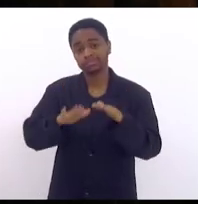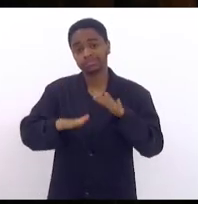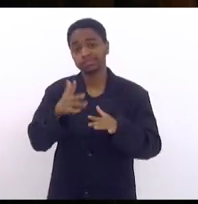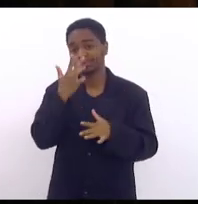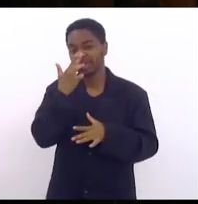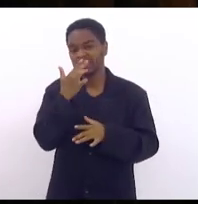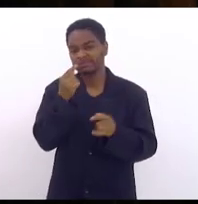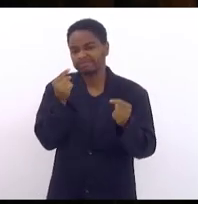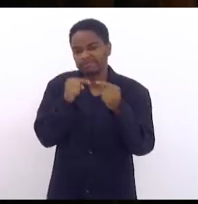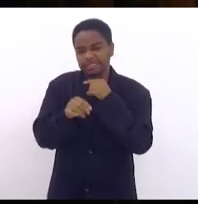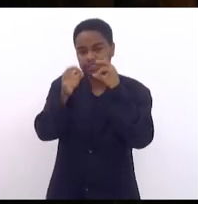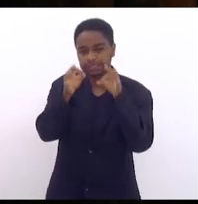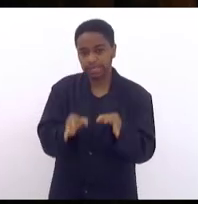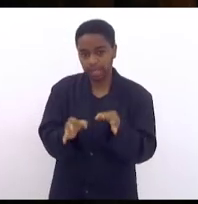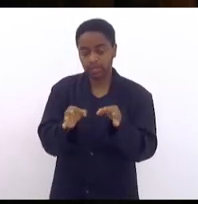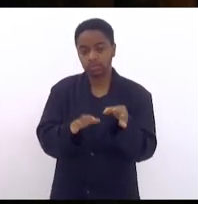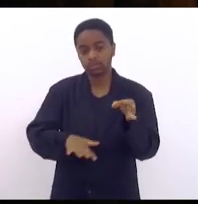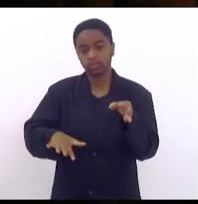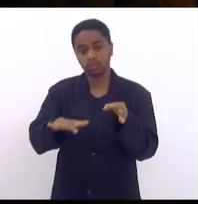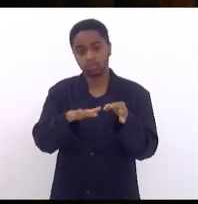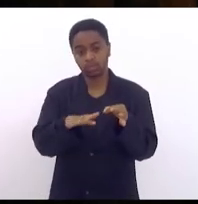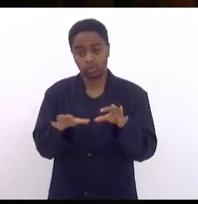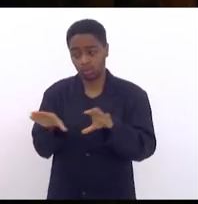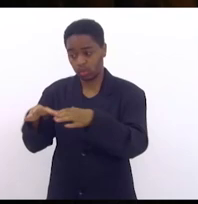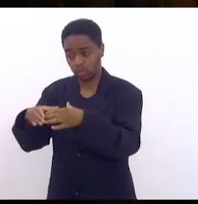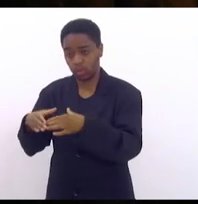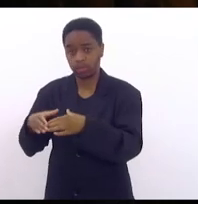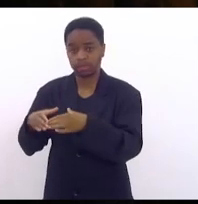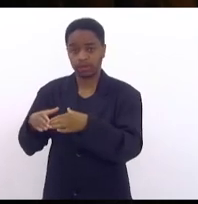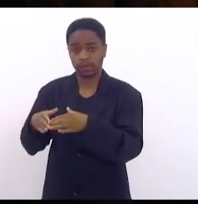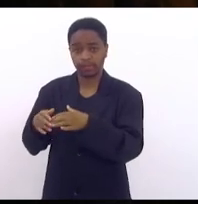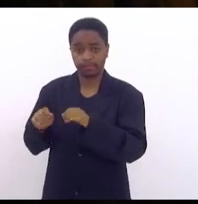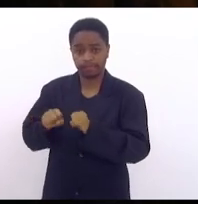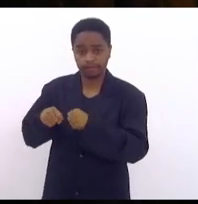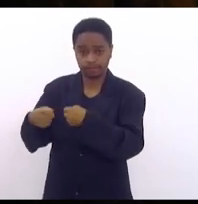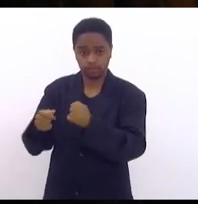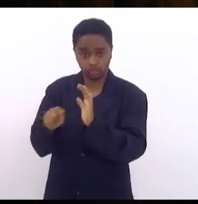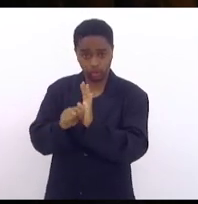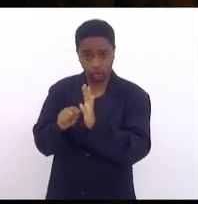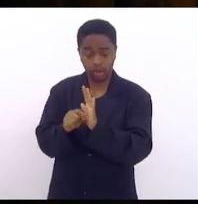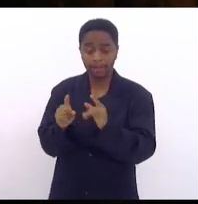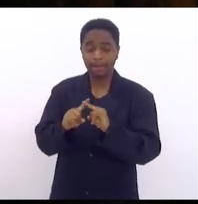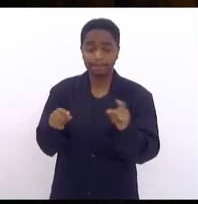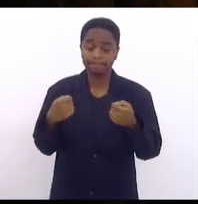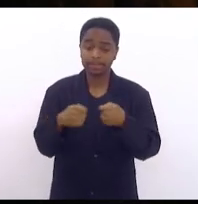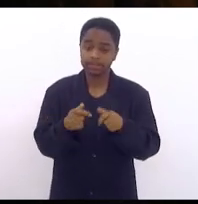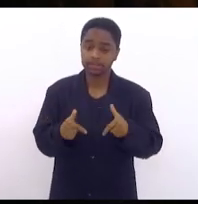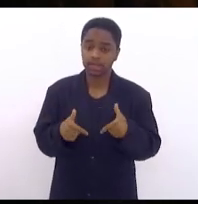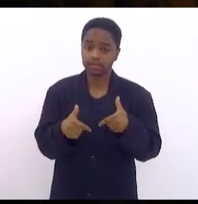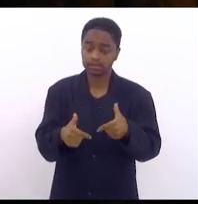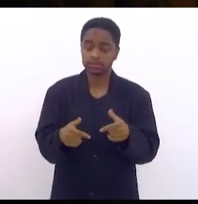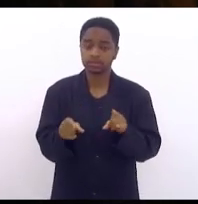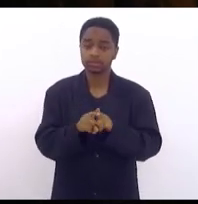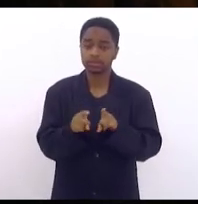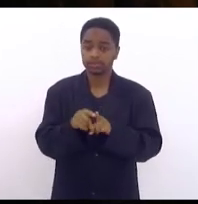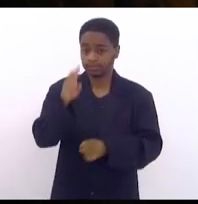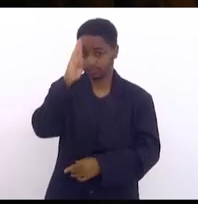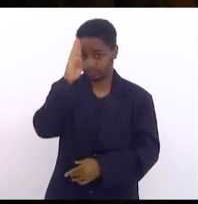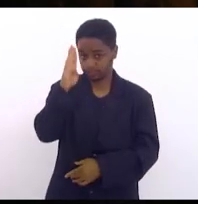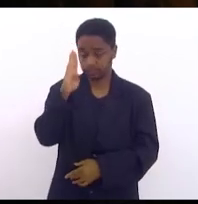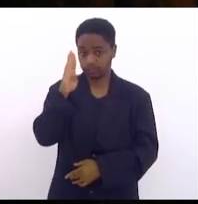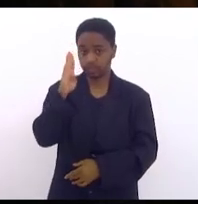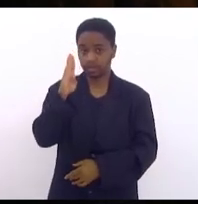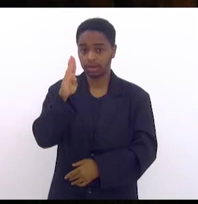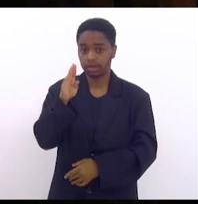politicamente incorreto para esse setor da bancada da droga, por exemplo, é necessário que se faça, e, sobretudo, que são medidas que